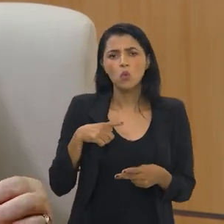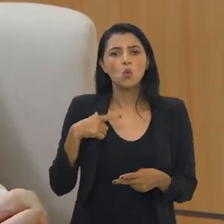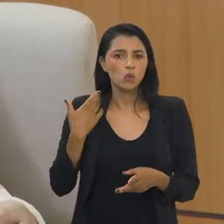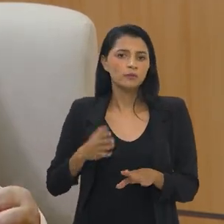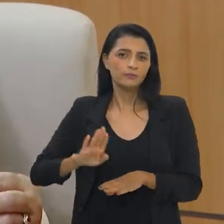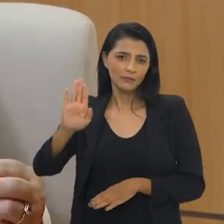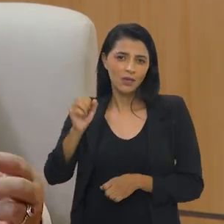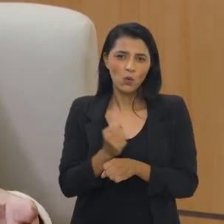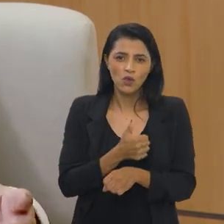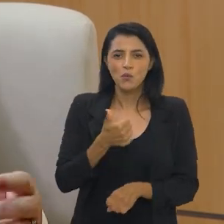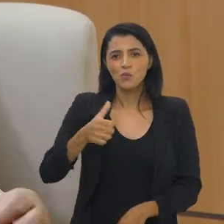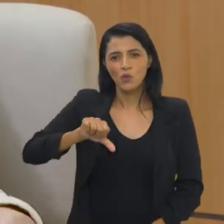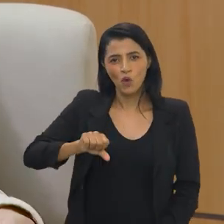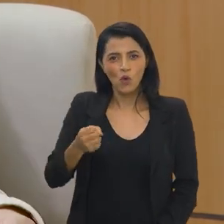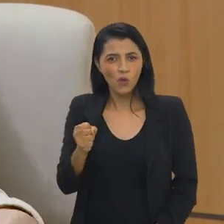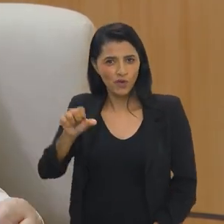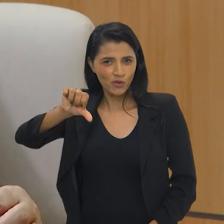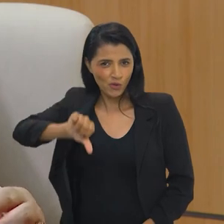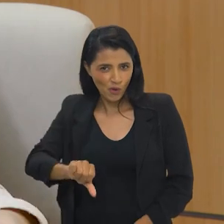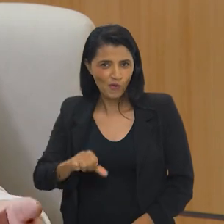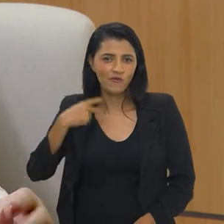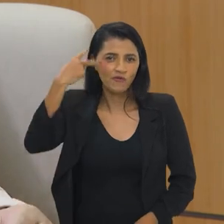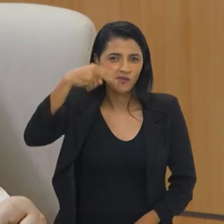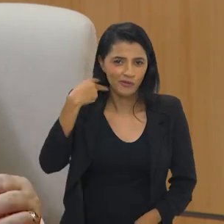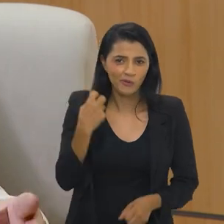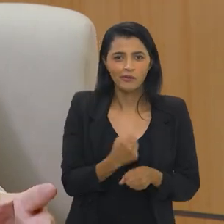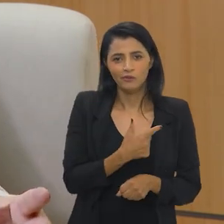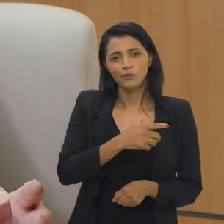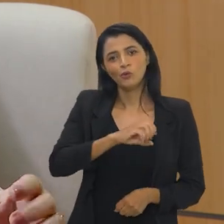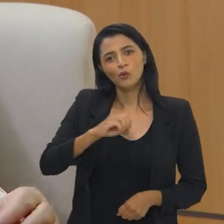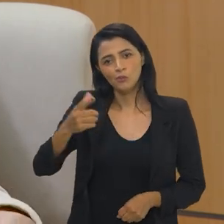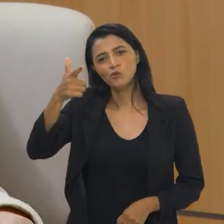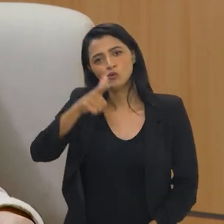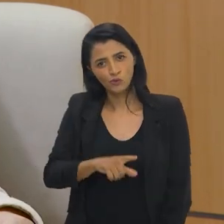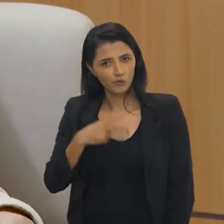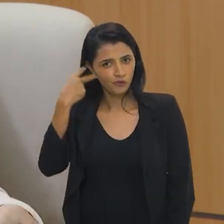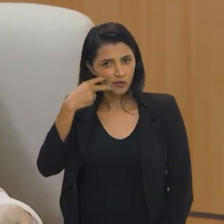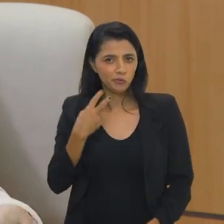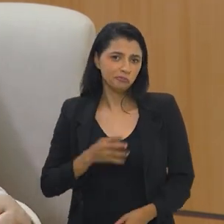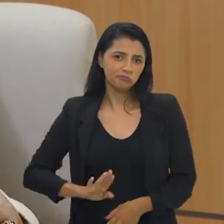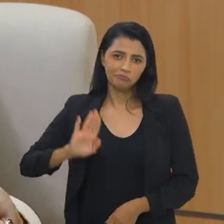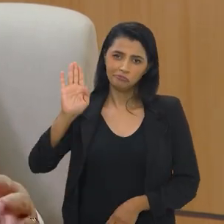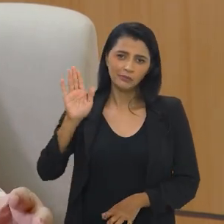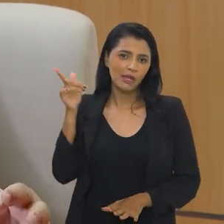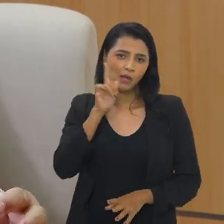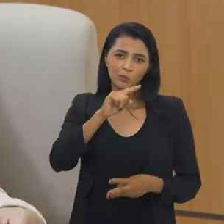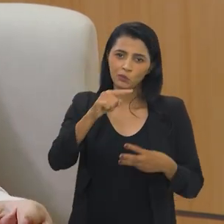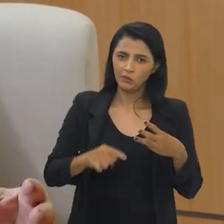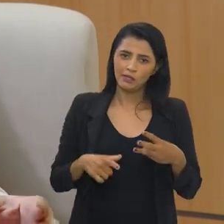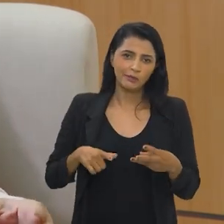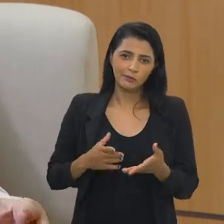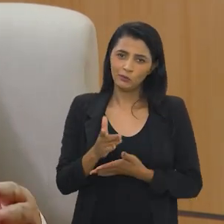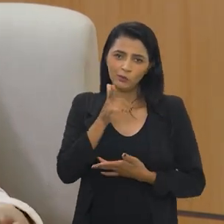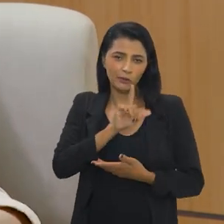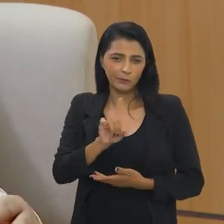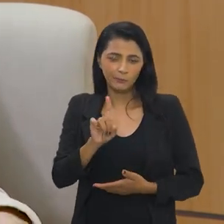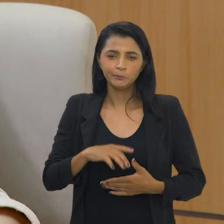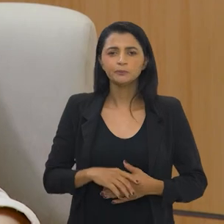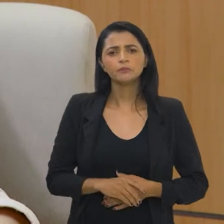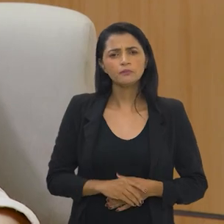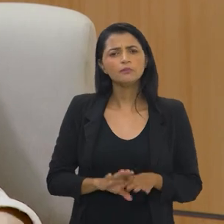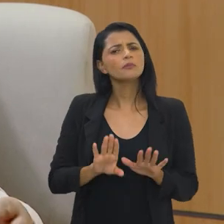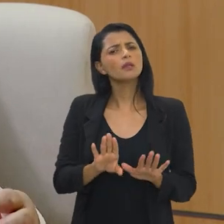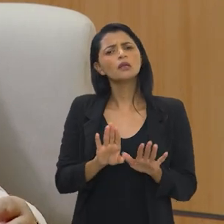fui candidata depois em 88 a vereador em 2000 verea de novo nenhum dos pleitos com